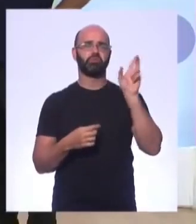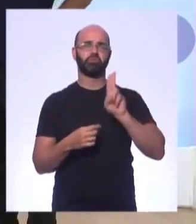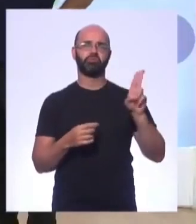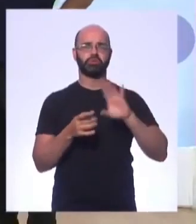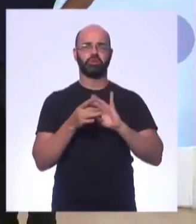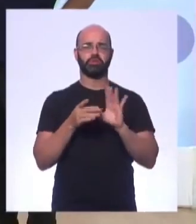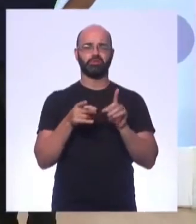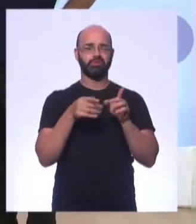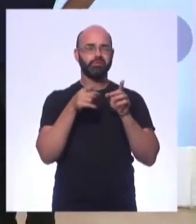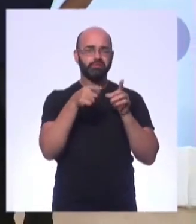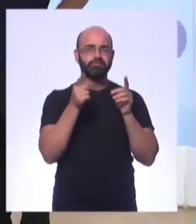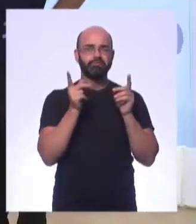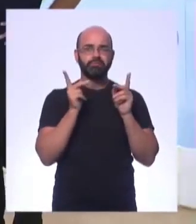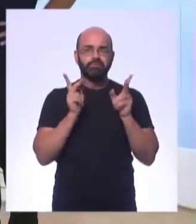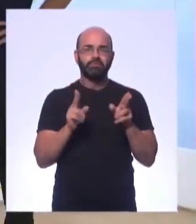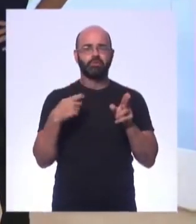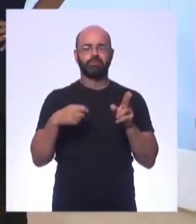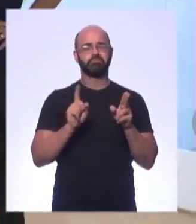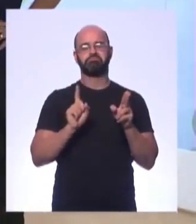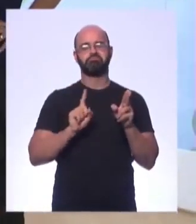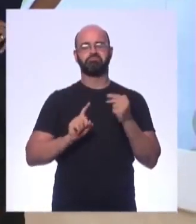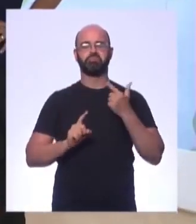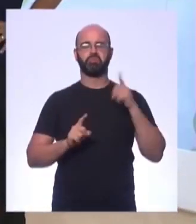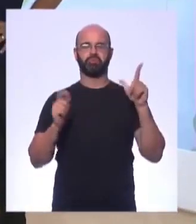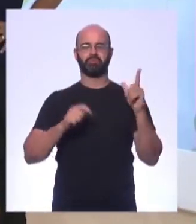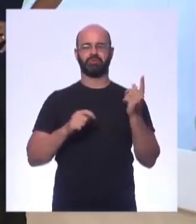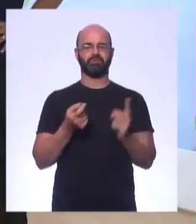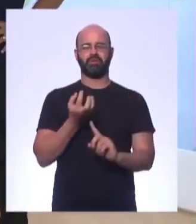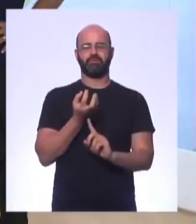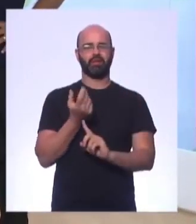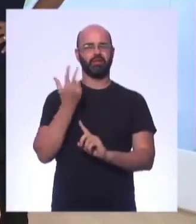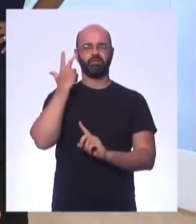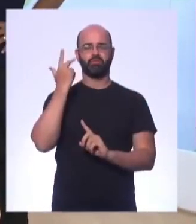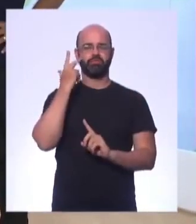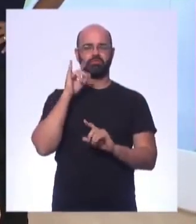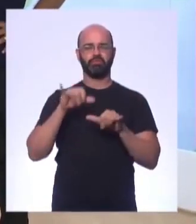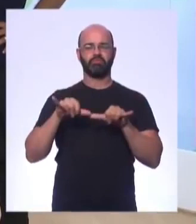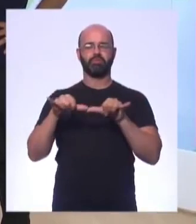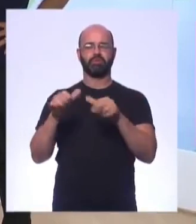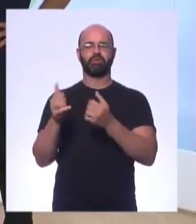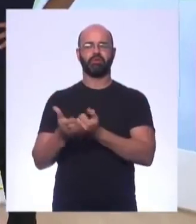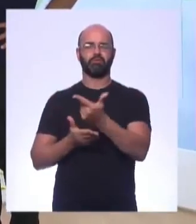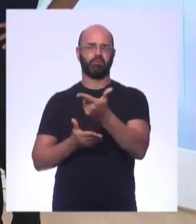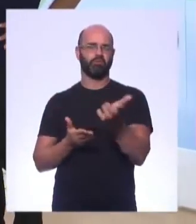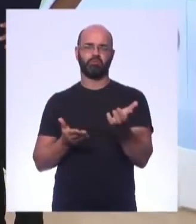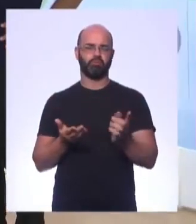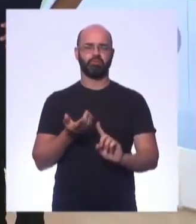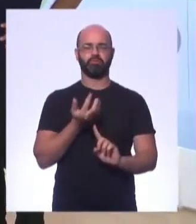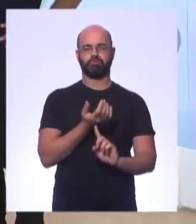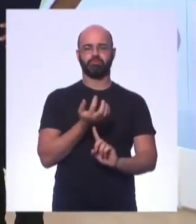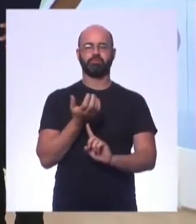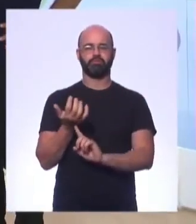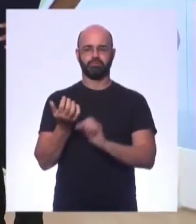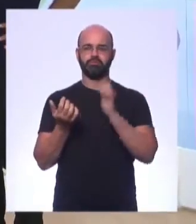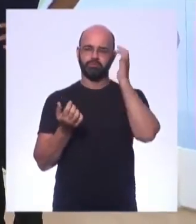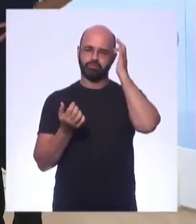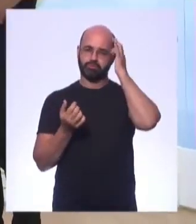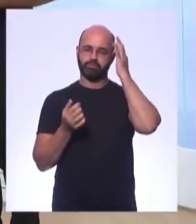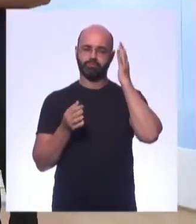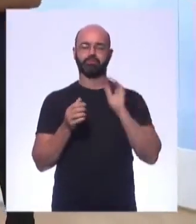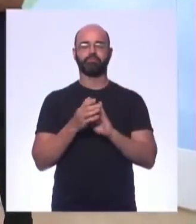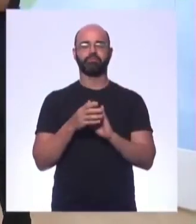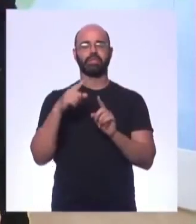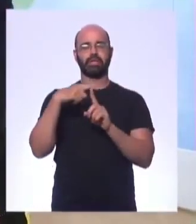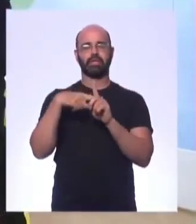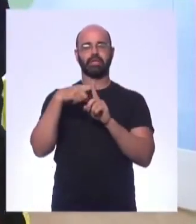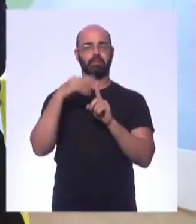né? E as velas que você acha aí para comprar em mercado, aí essas velas que a gente utiliza para fazer experimentos de termodinâmica, né? Usa muita vela, né? E à medida